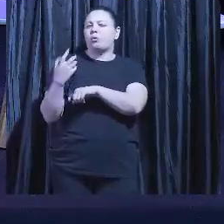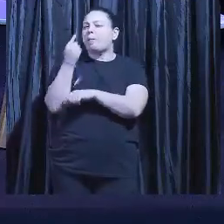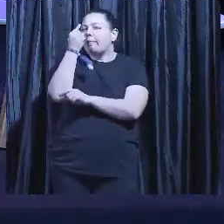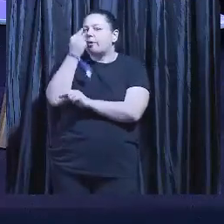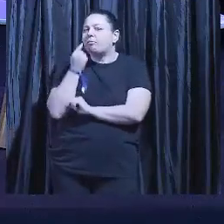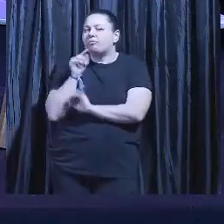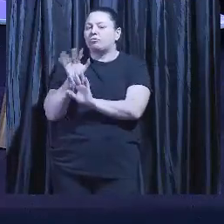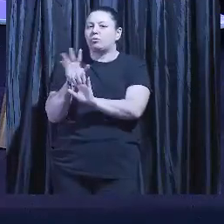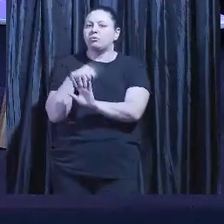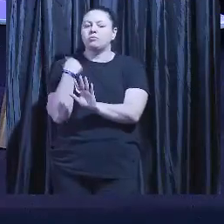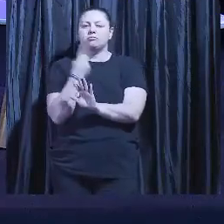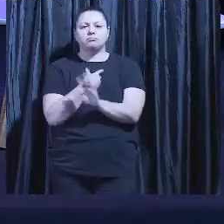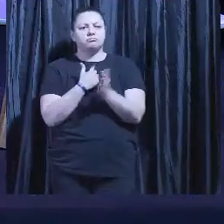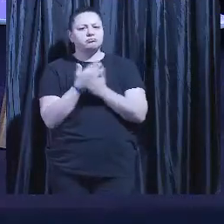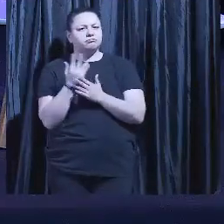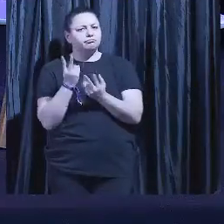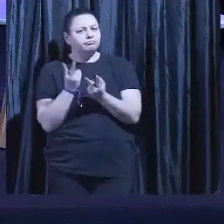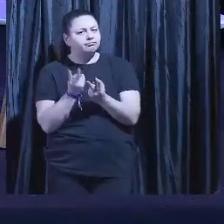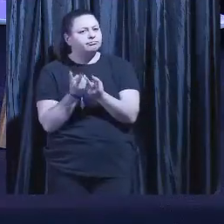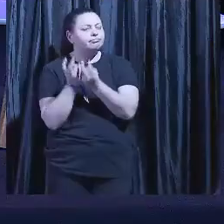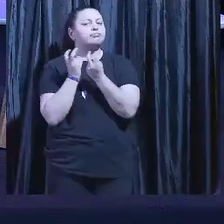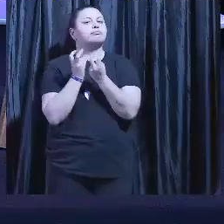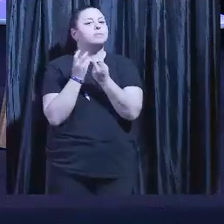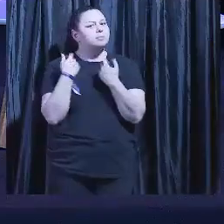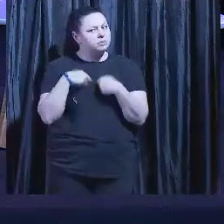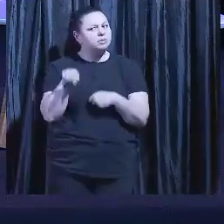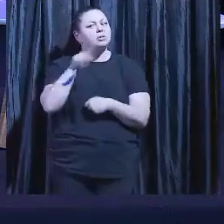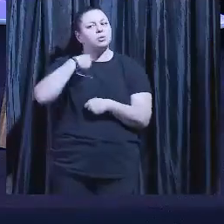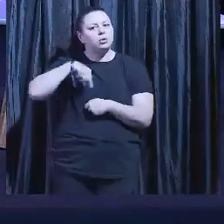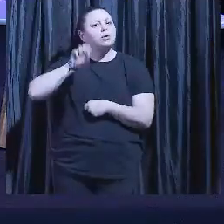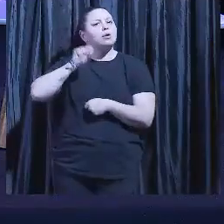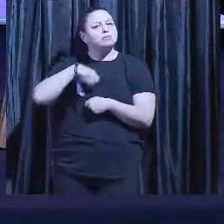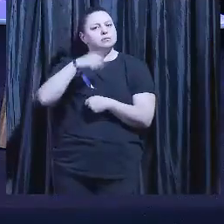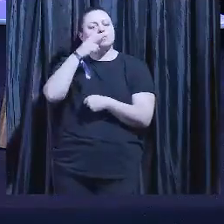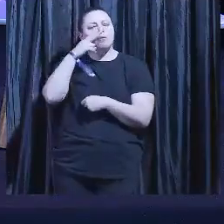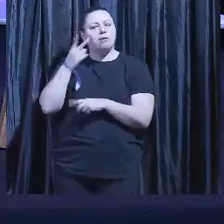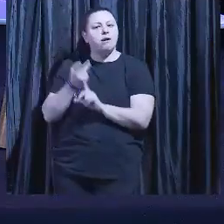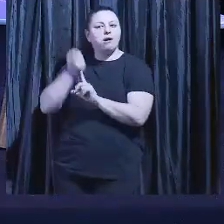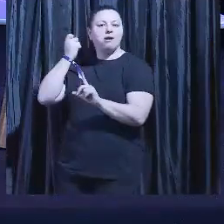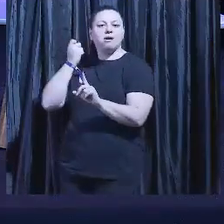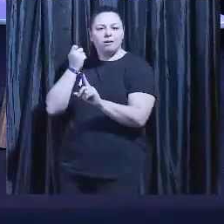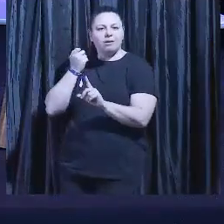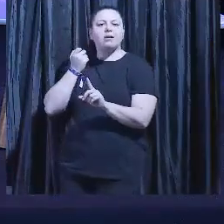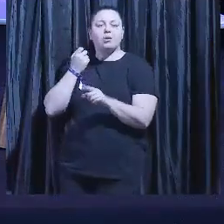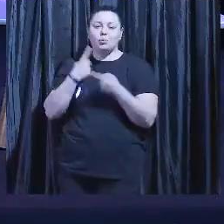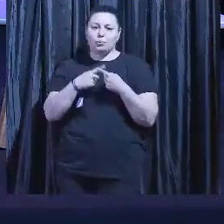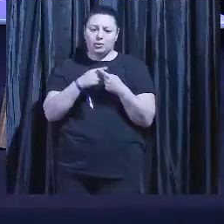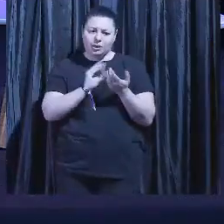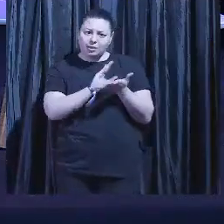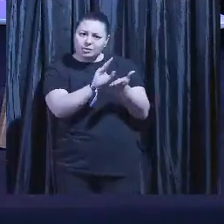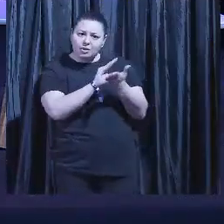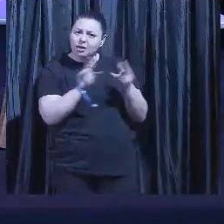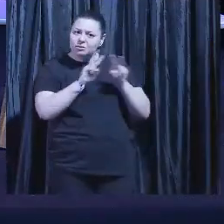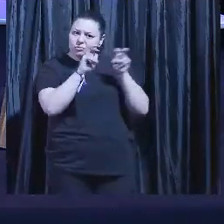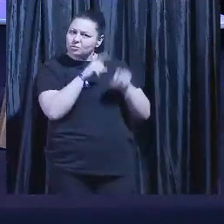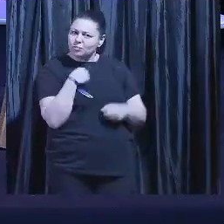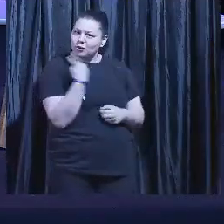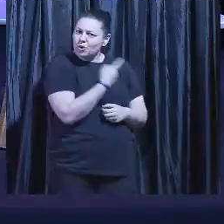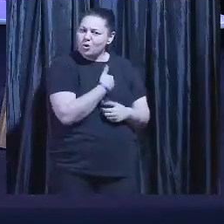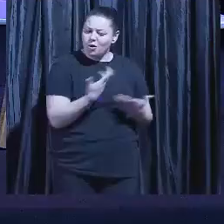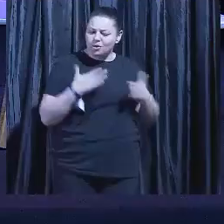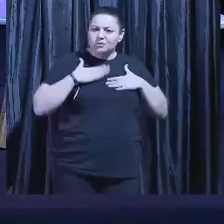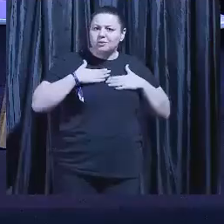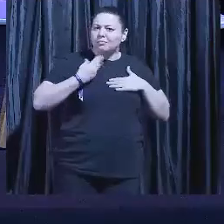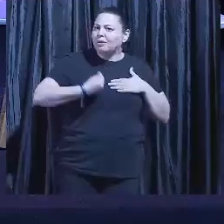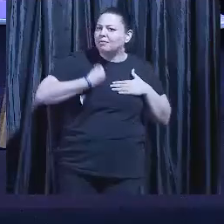a gente começou a entender que a gente precisava hackear esse sistema. Porque os dados são sobre a gente. Sou eu que sou dado, é a minha